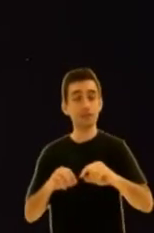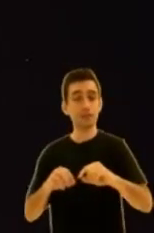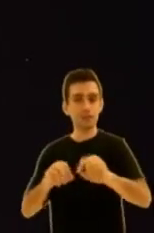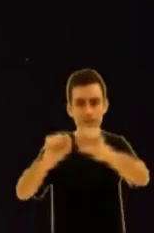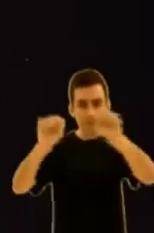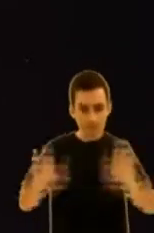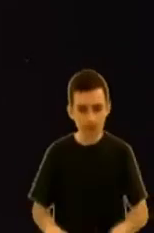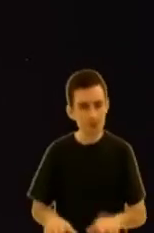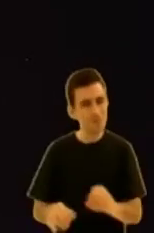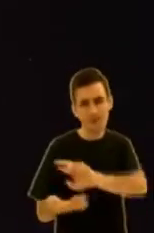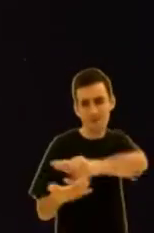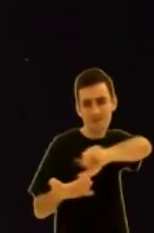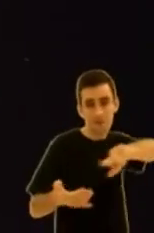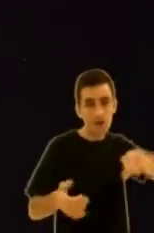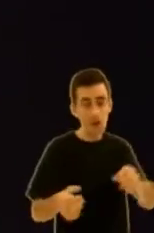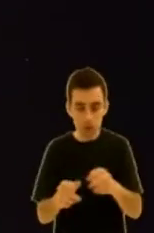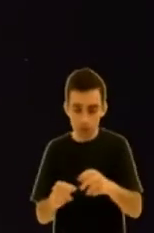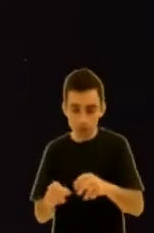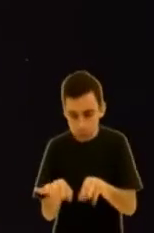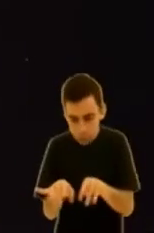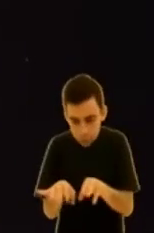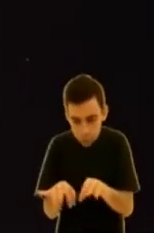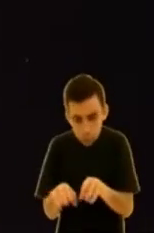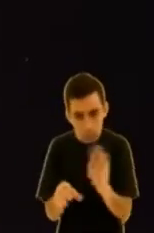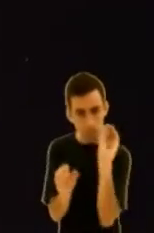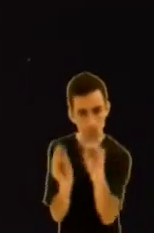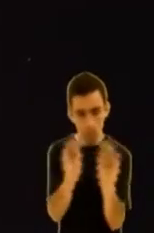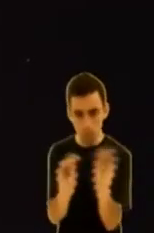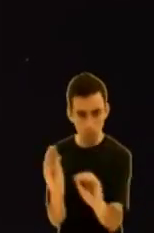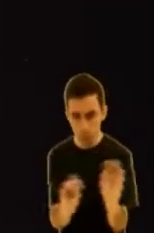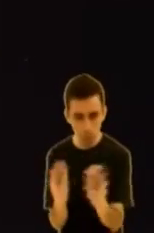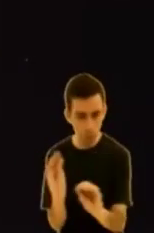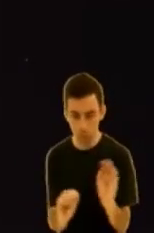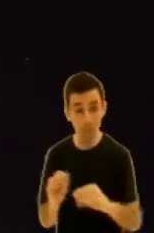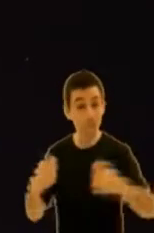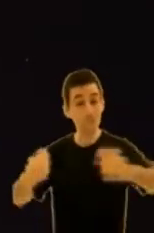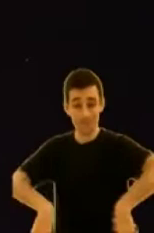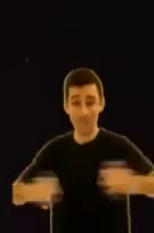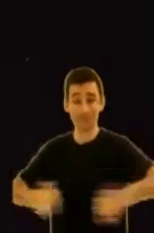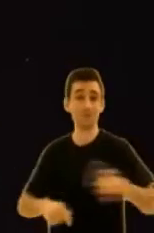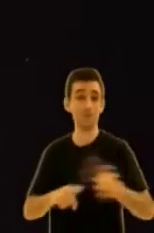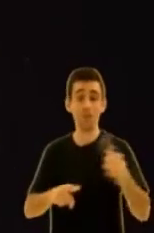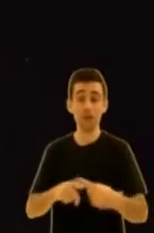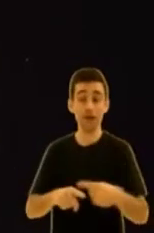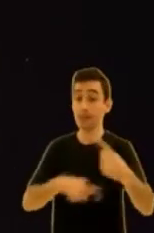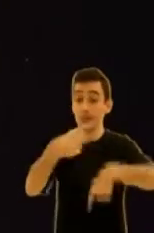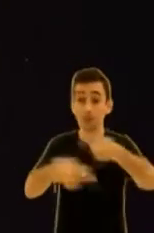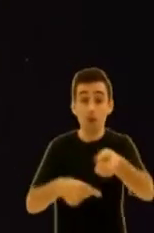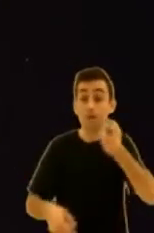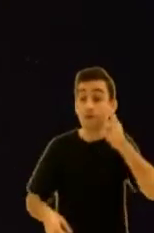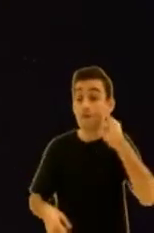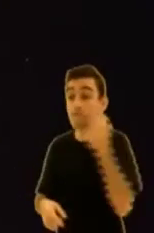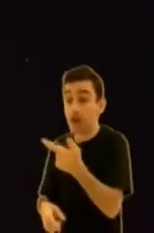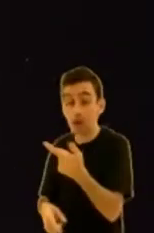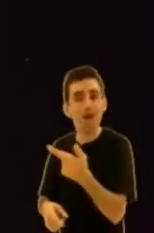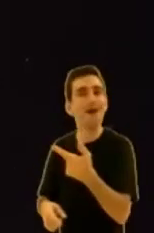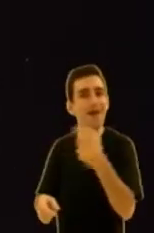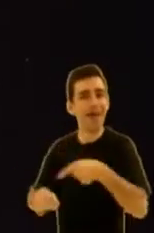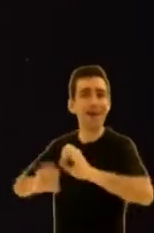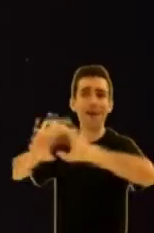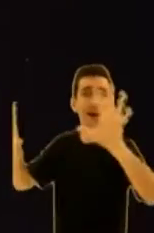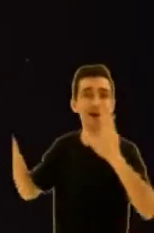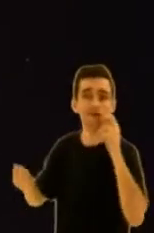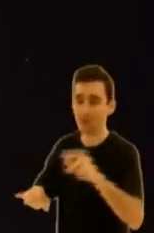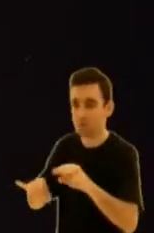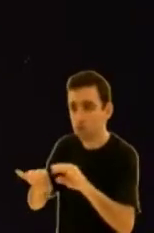informatizados preenchidos? Porque quando for prestar contas, tudo isso já estará transparente. Seguramente muitos aqui